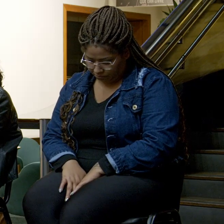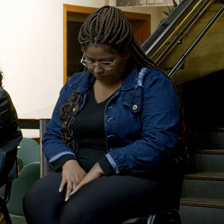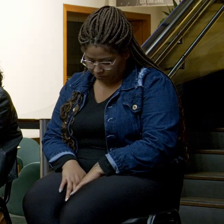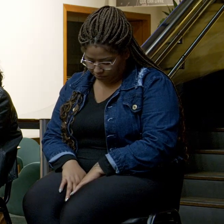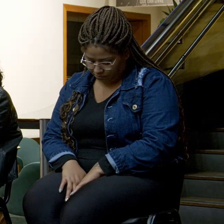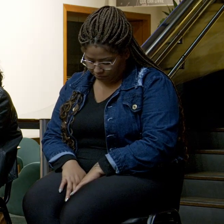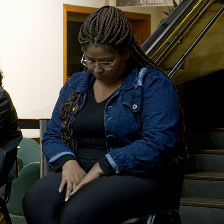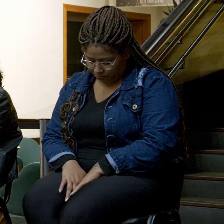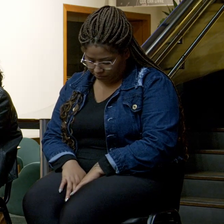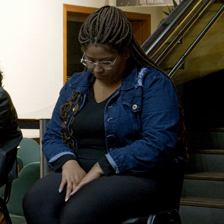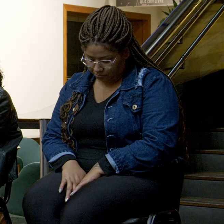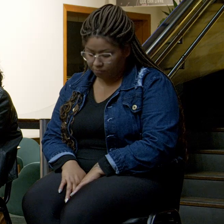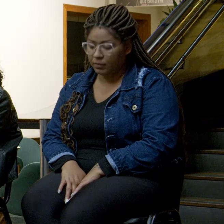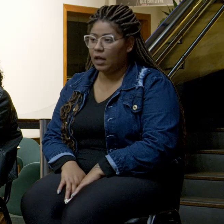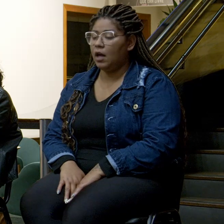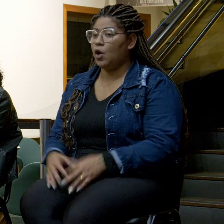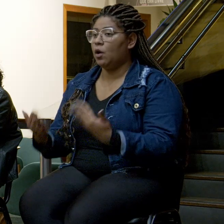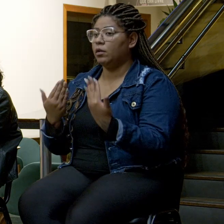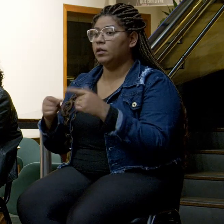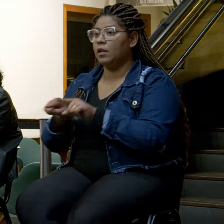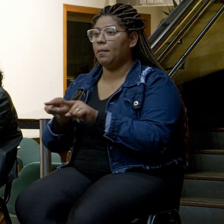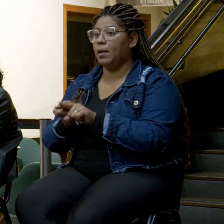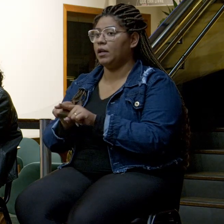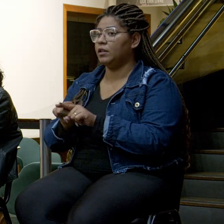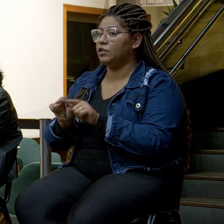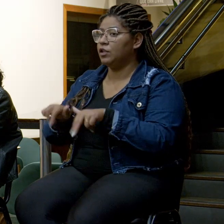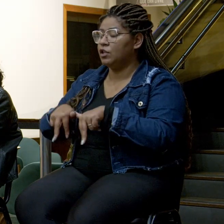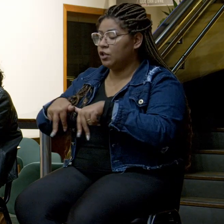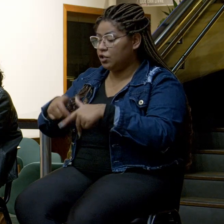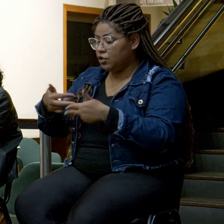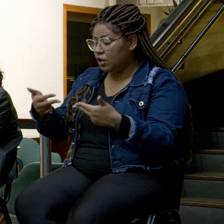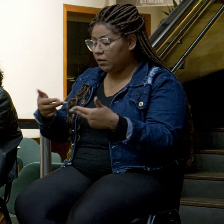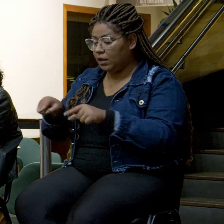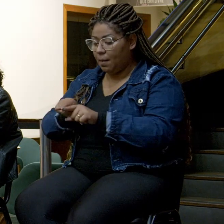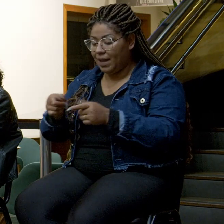a questão de gênero também atravessa materialmente, né, e é ambíguo, assim,